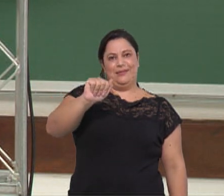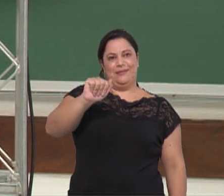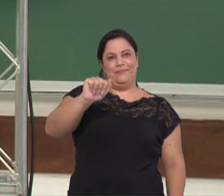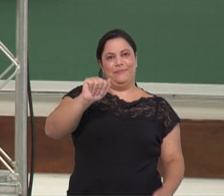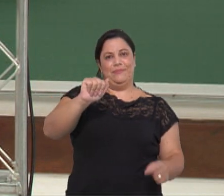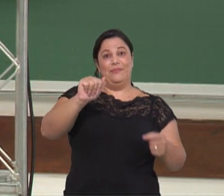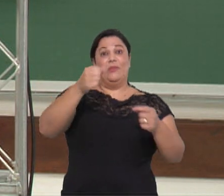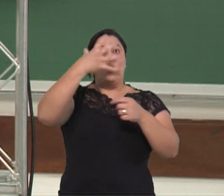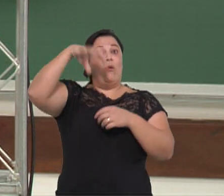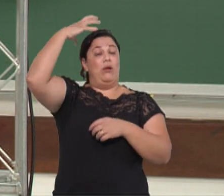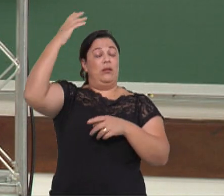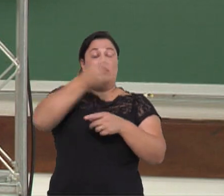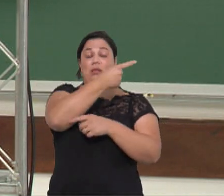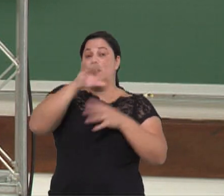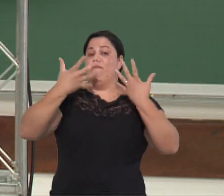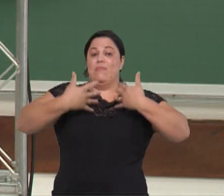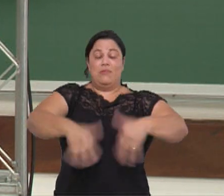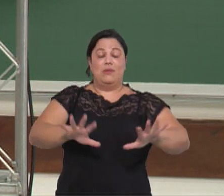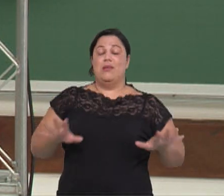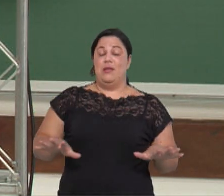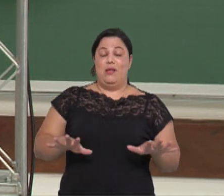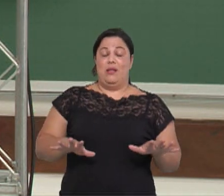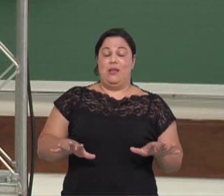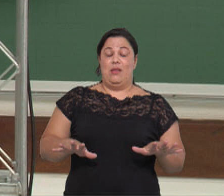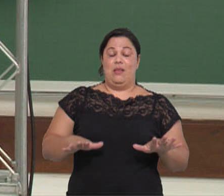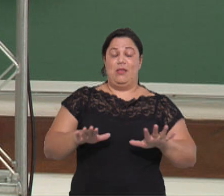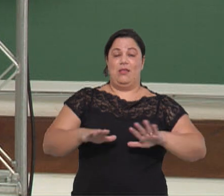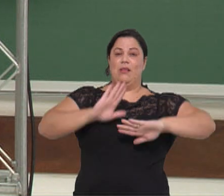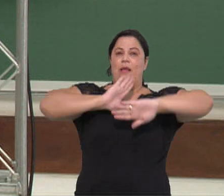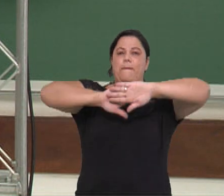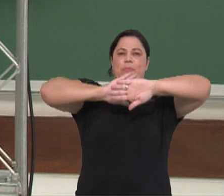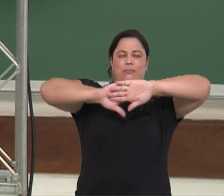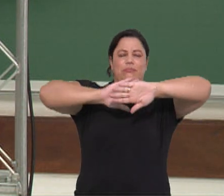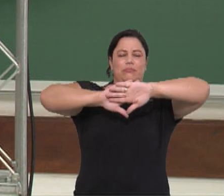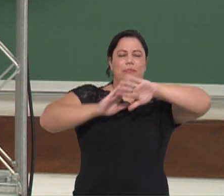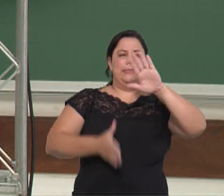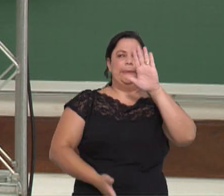frente ele aceita, mas por trás ele tenta a fuga e é preso.